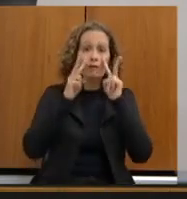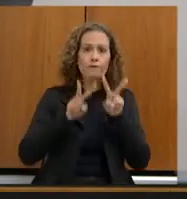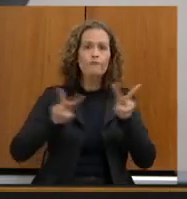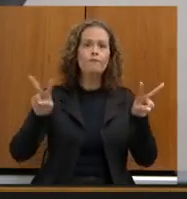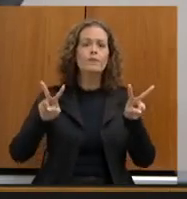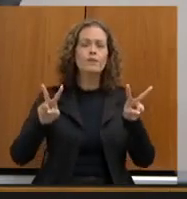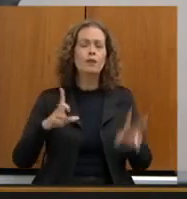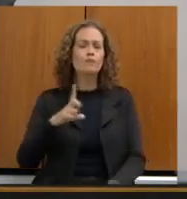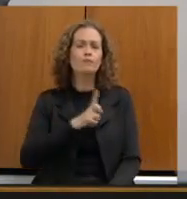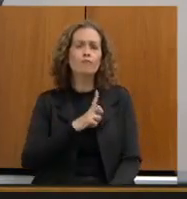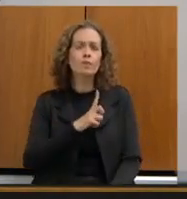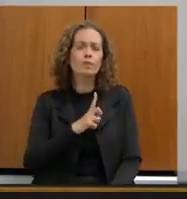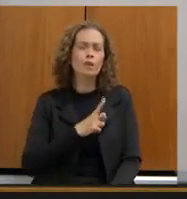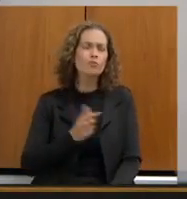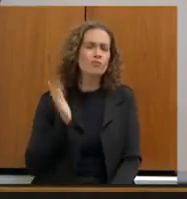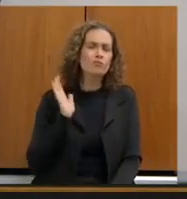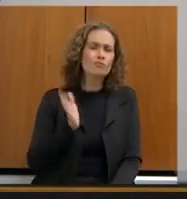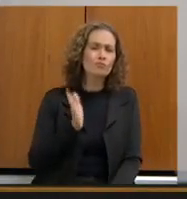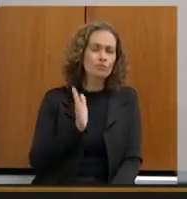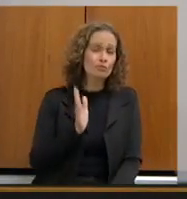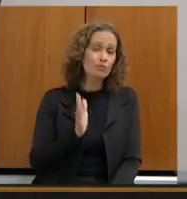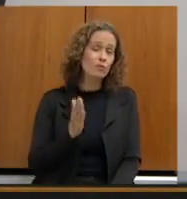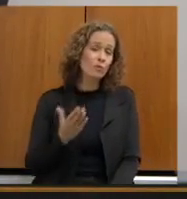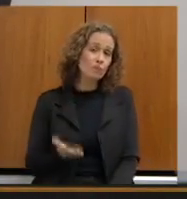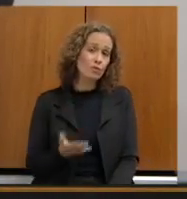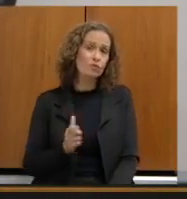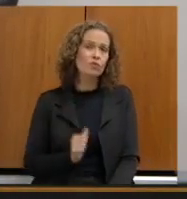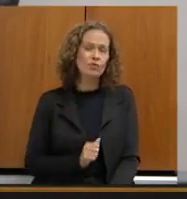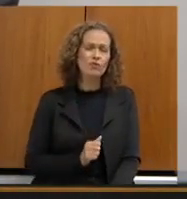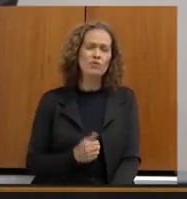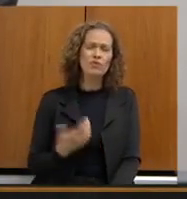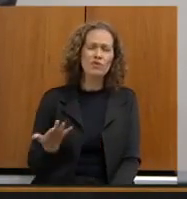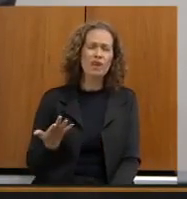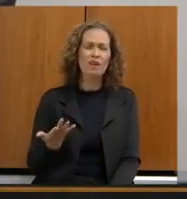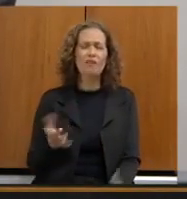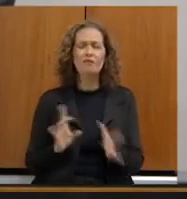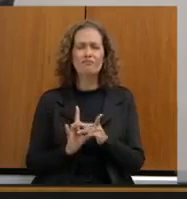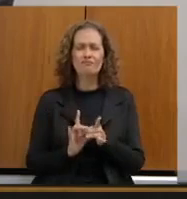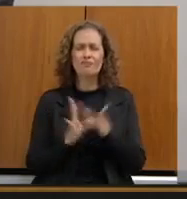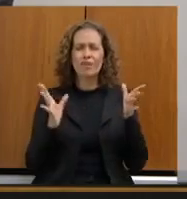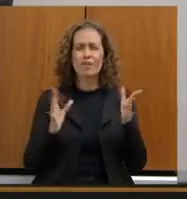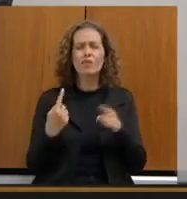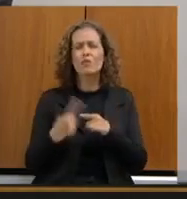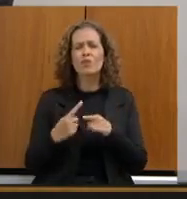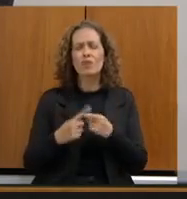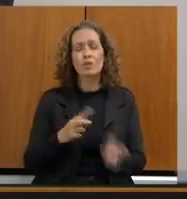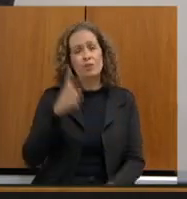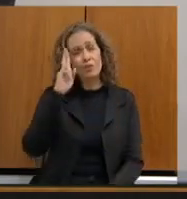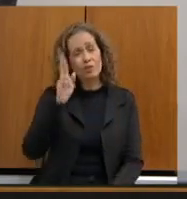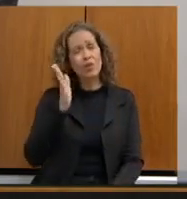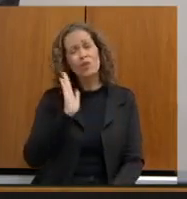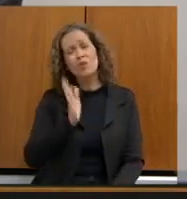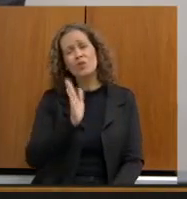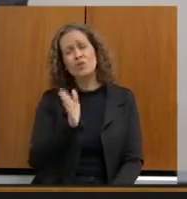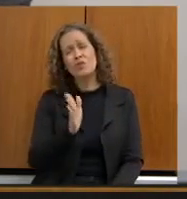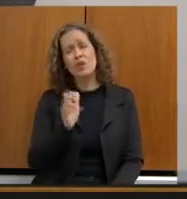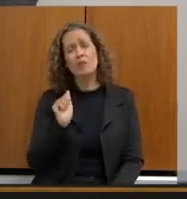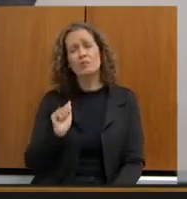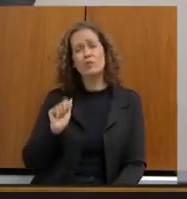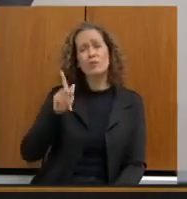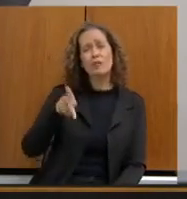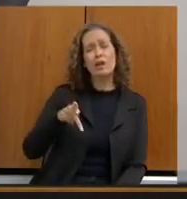muito mais eu diria é despendida o que eu sou é já é Procurador aposentado